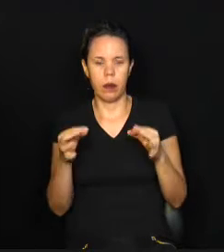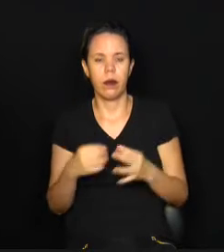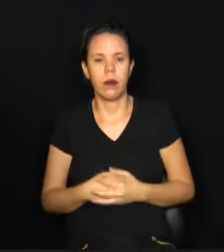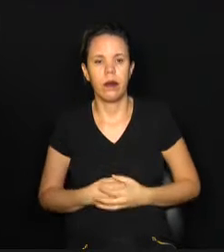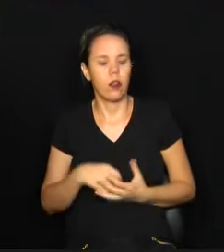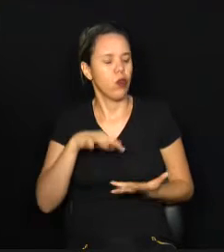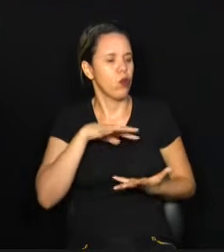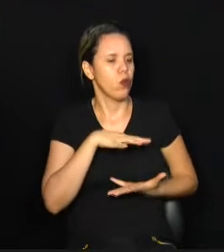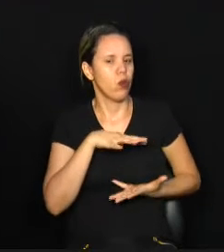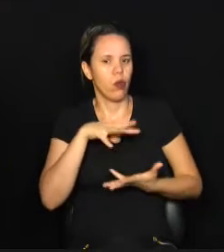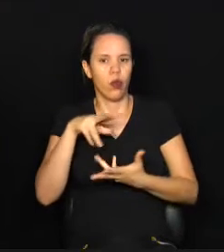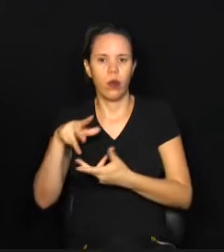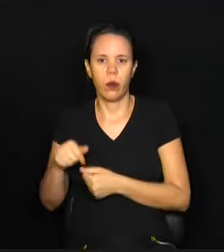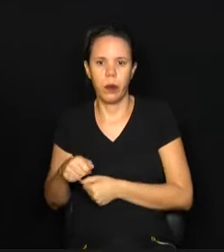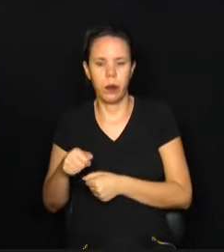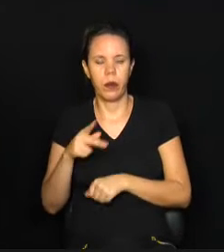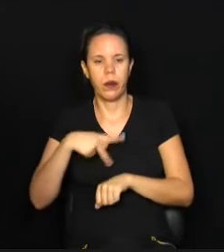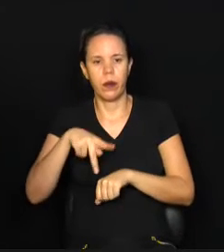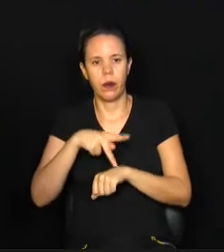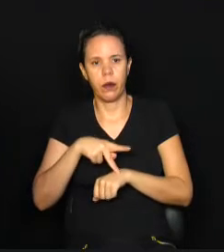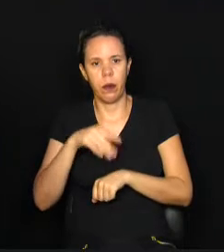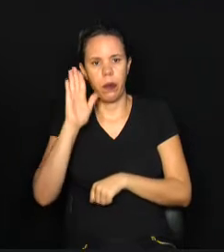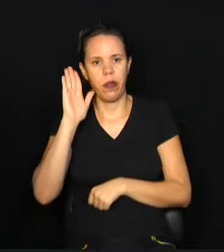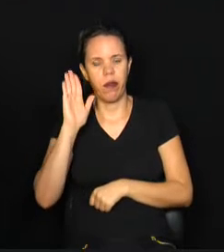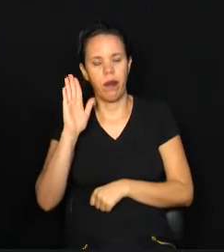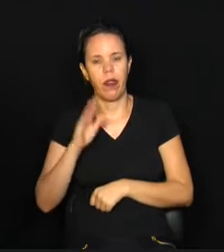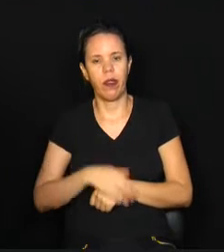mundo inteiro, inclusive nos países mais